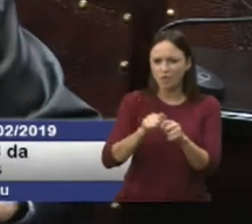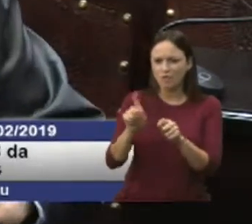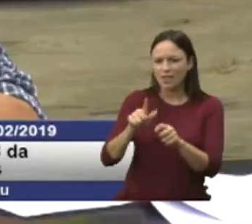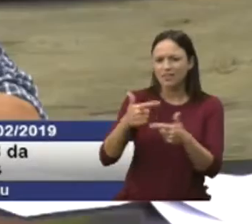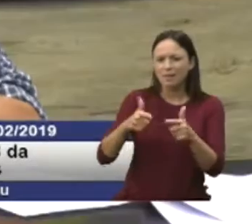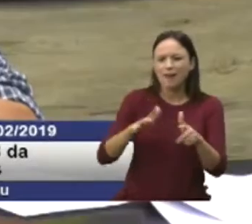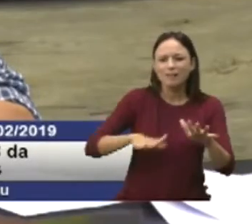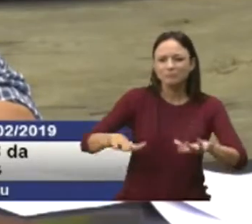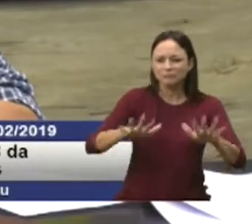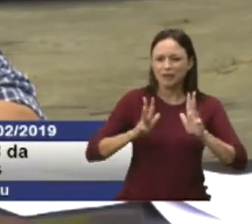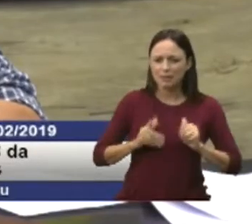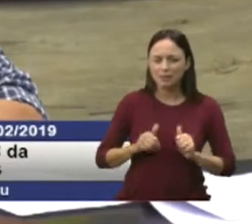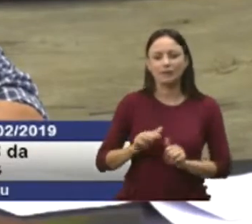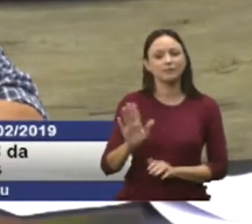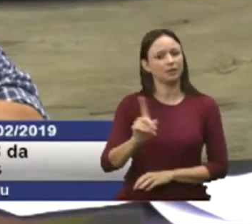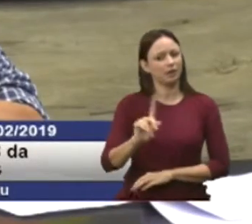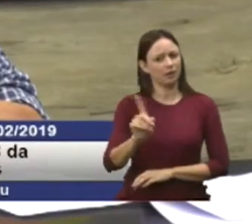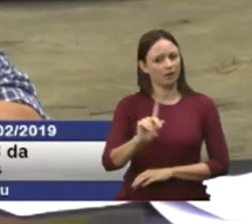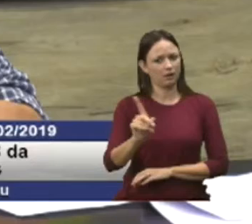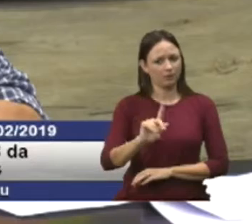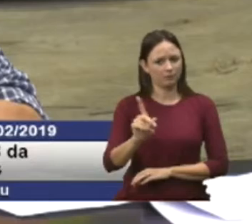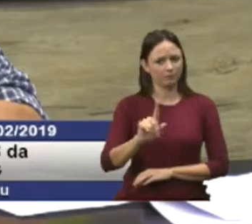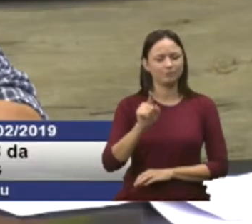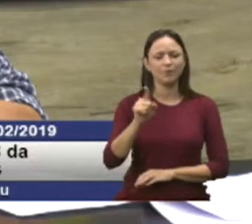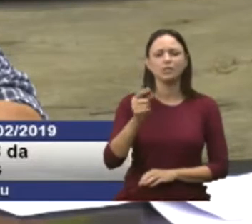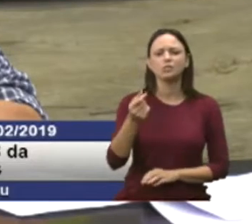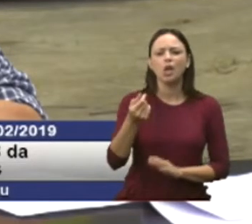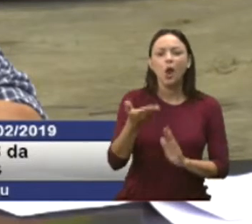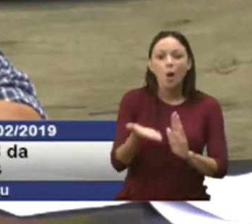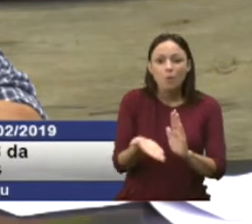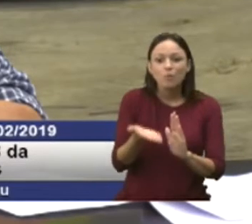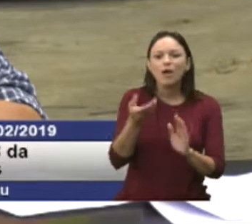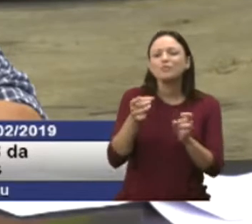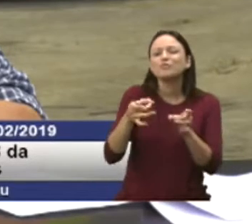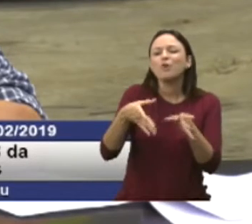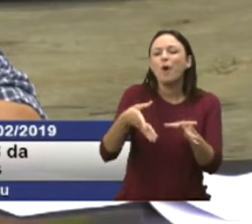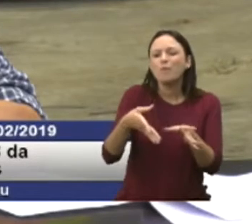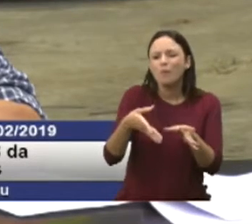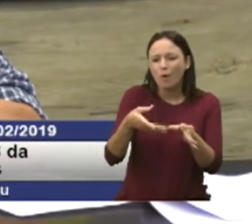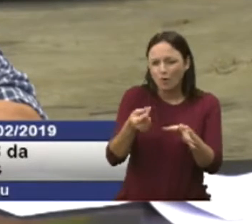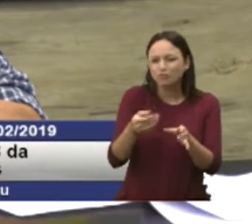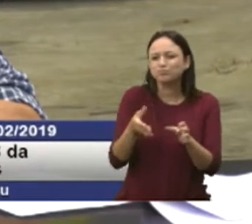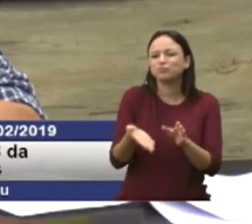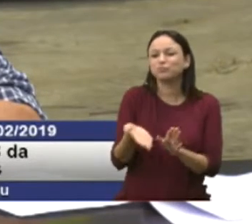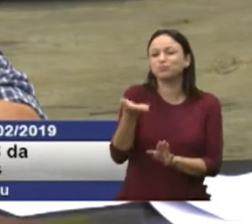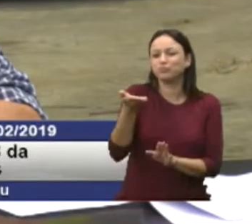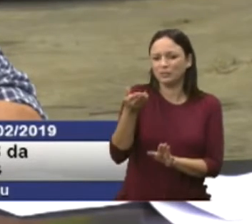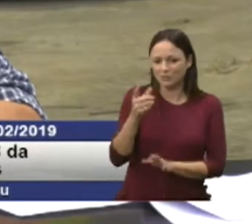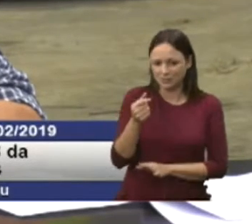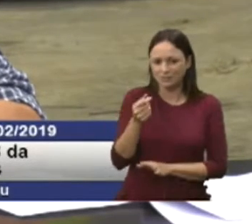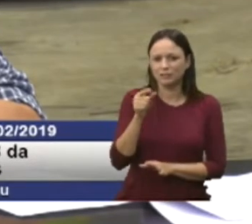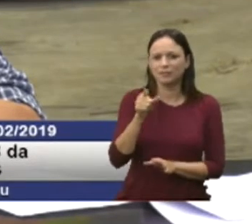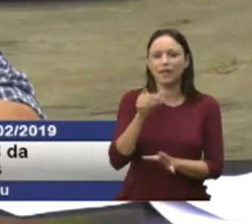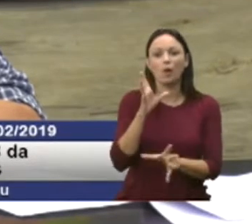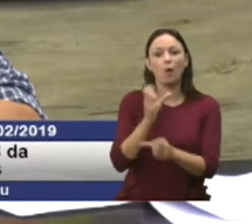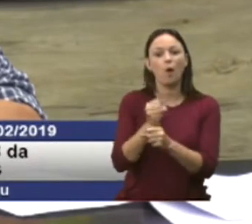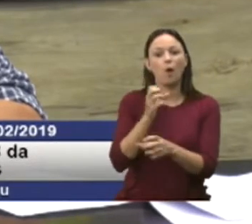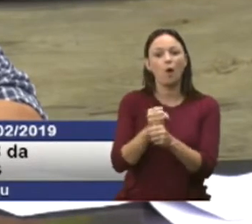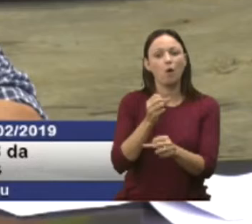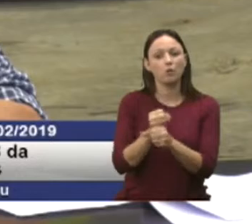Não. Esse superávit é um superávit contábil,